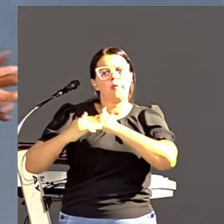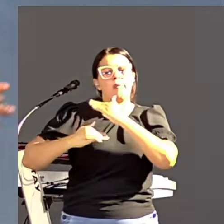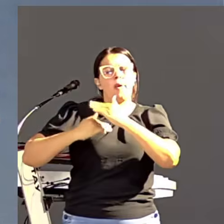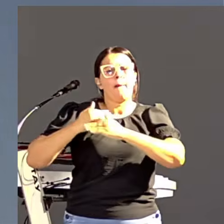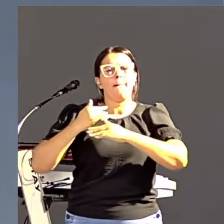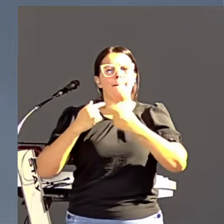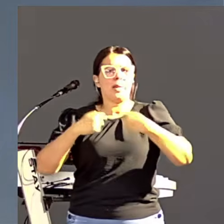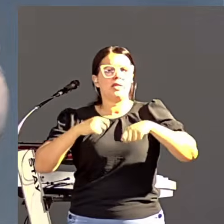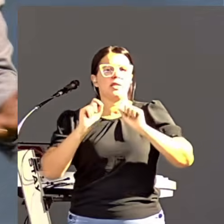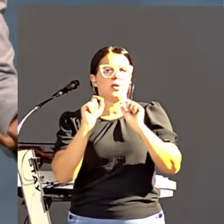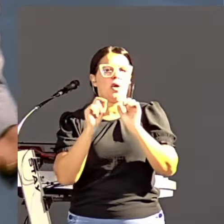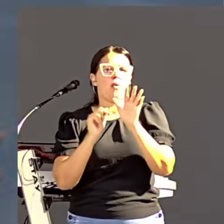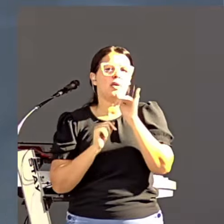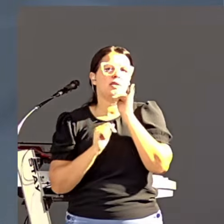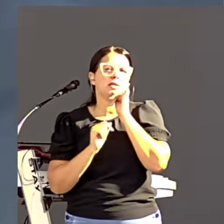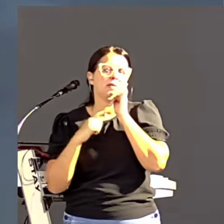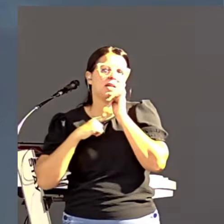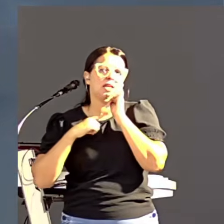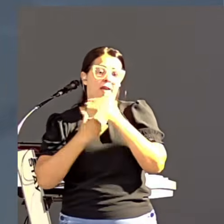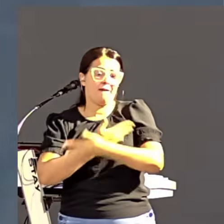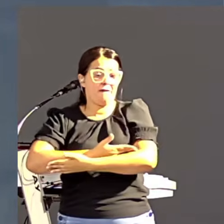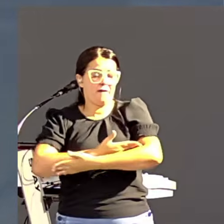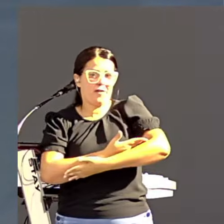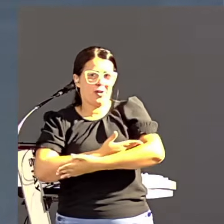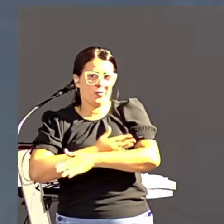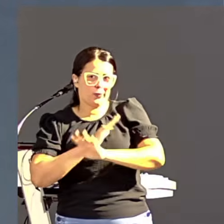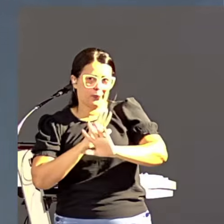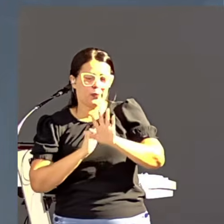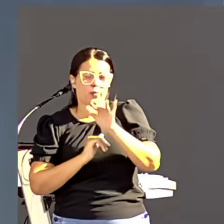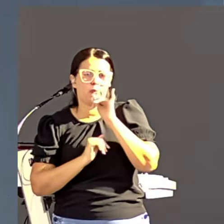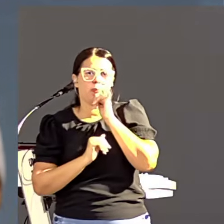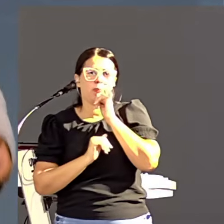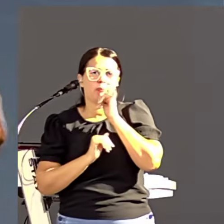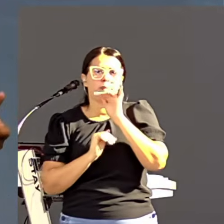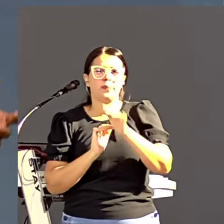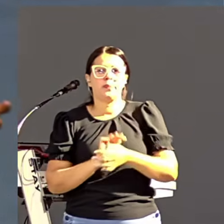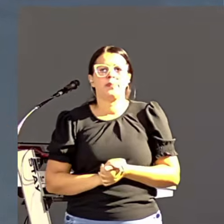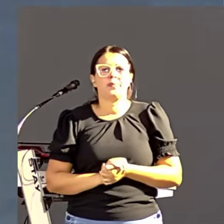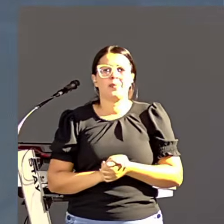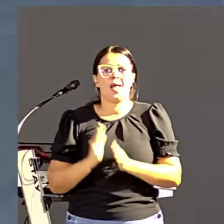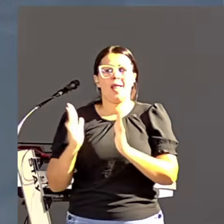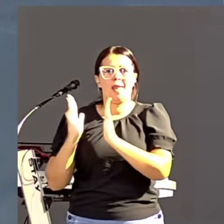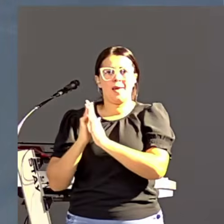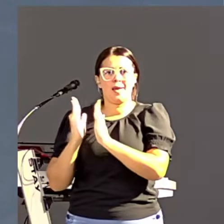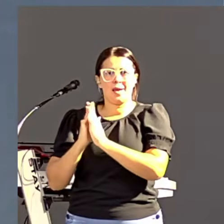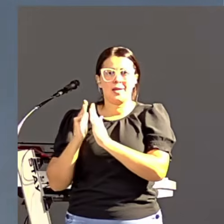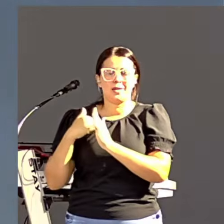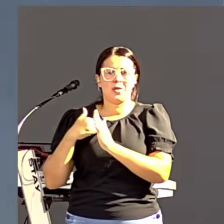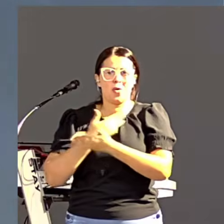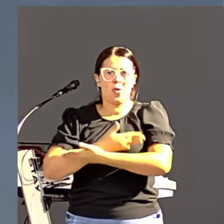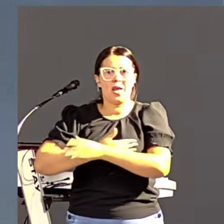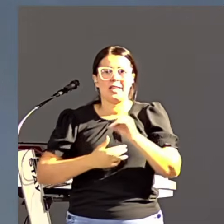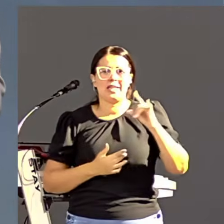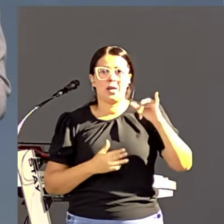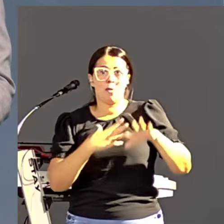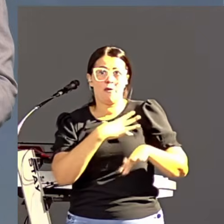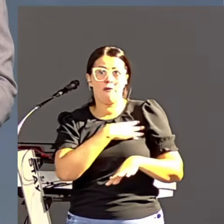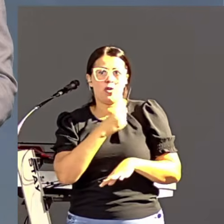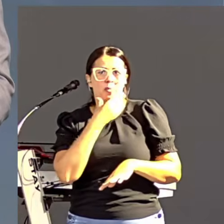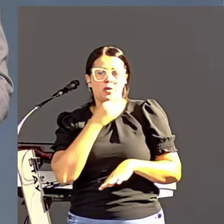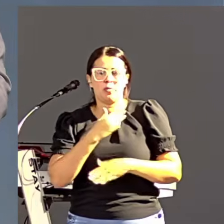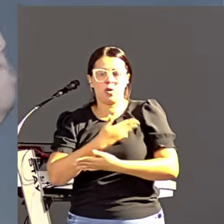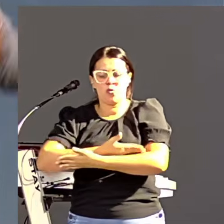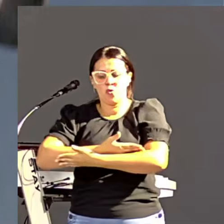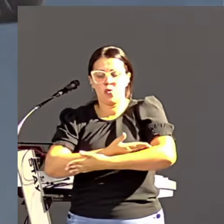de um ambiente. Por exemplo, quem tem filho pequeno sabe como é. Normalmente lá em casa quem coloca o Daniel para dormir sou eu. Então o que é que a gente